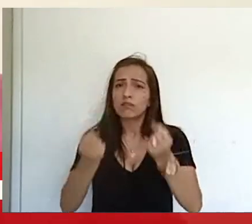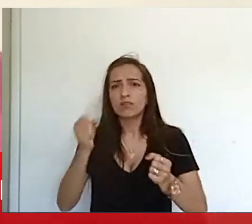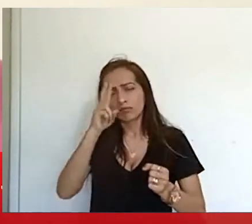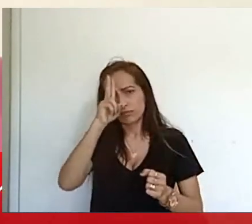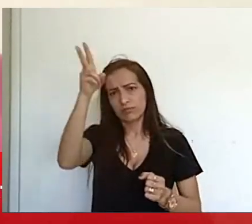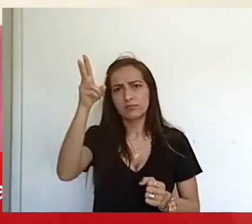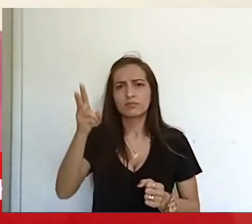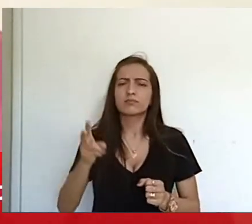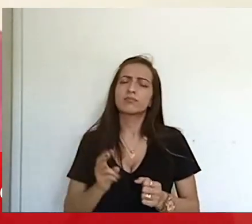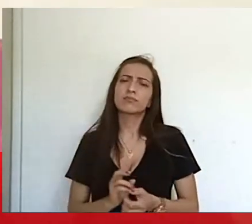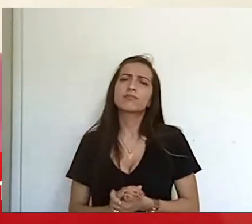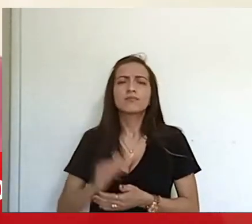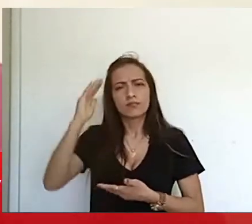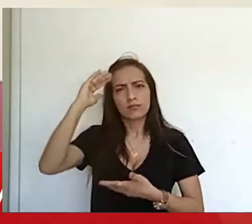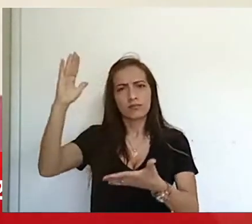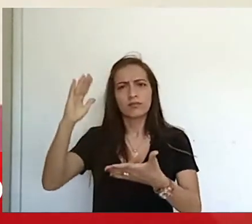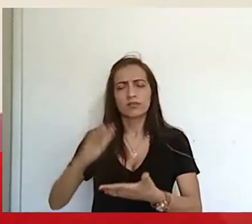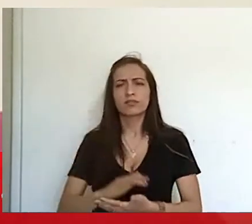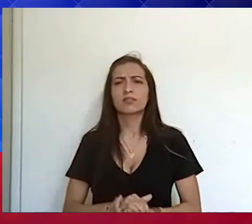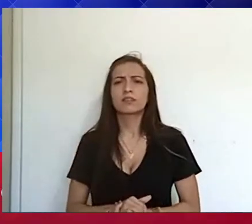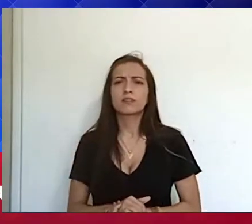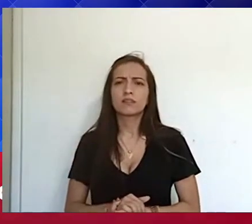também. Muito obrigado.